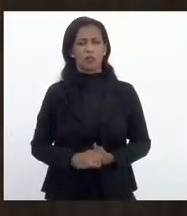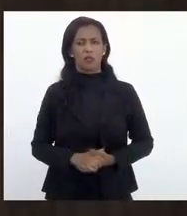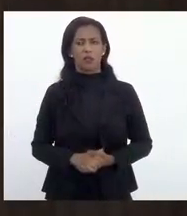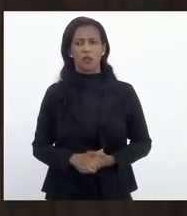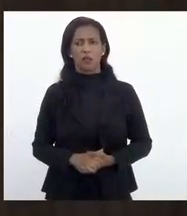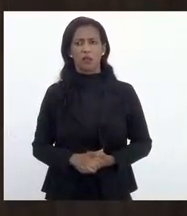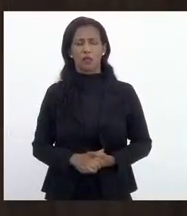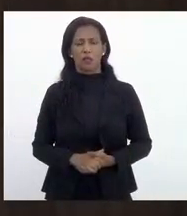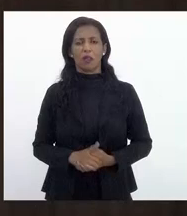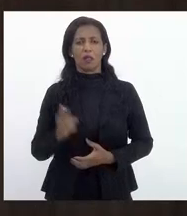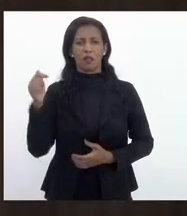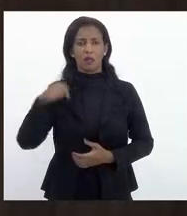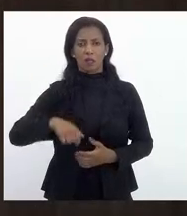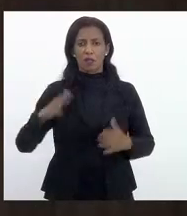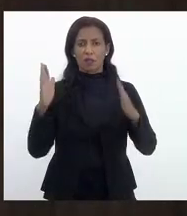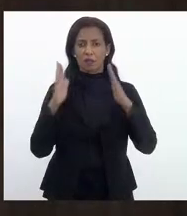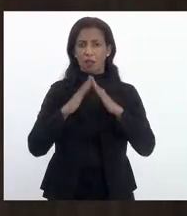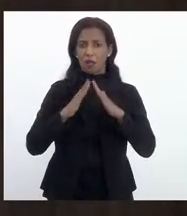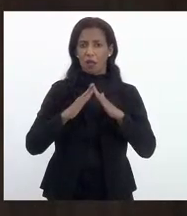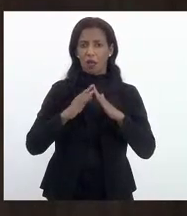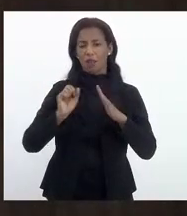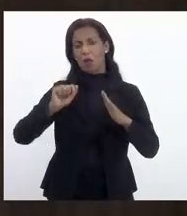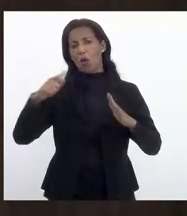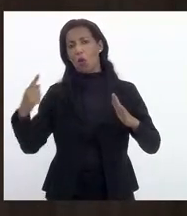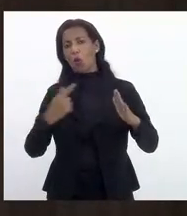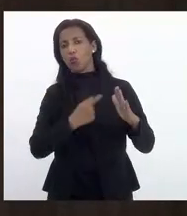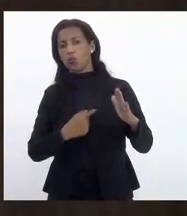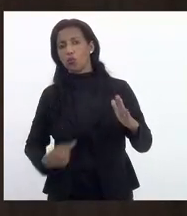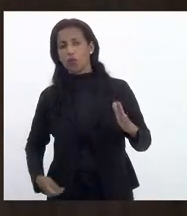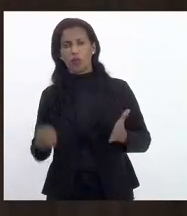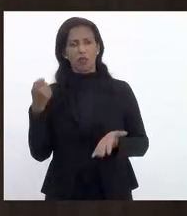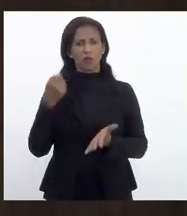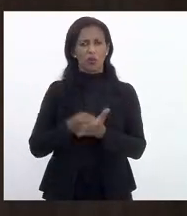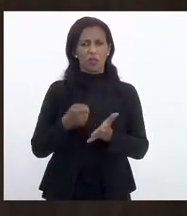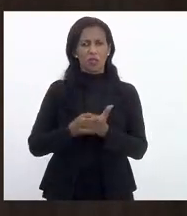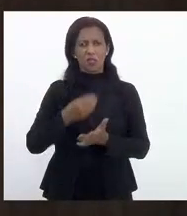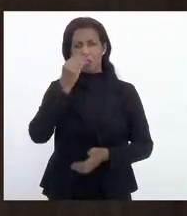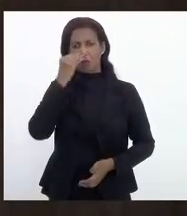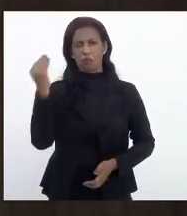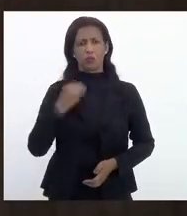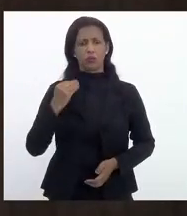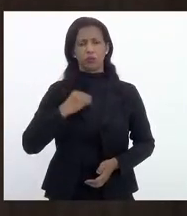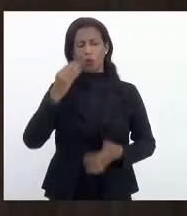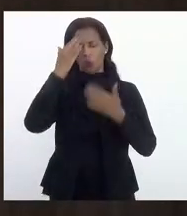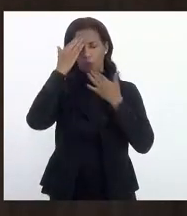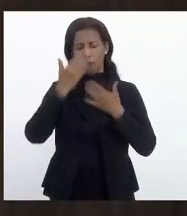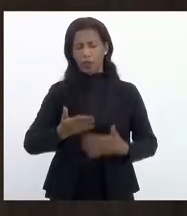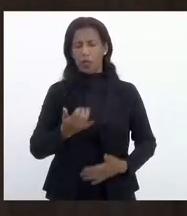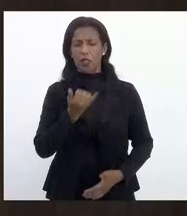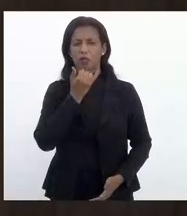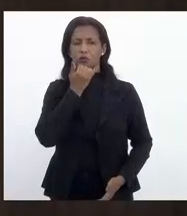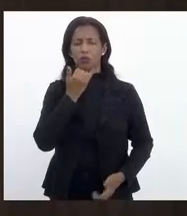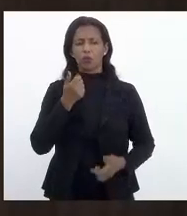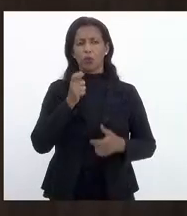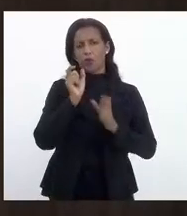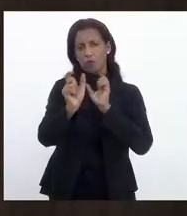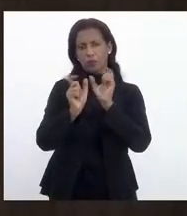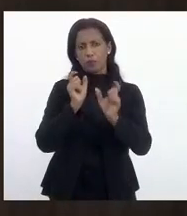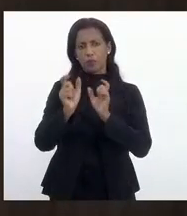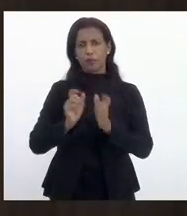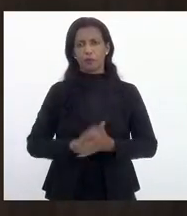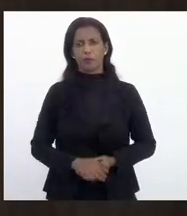na porta da sua casa ou na porta do governador que Insiste em me seguir o na obrigado desculpe as palavras